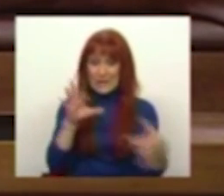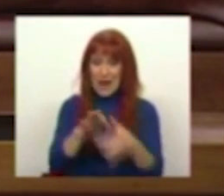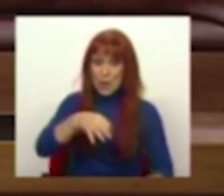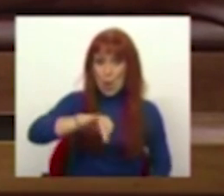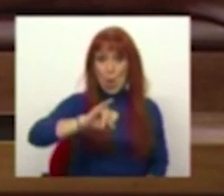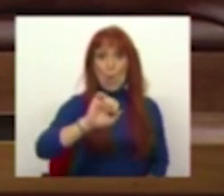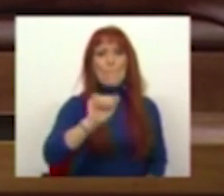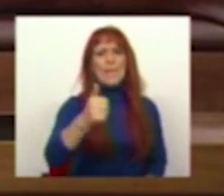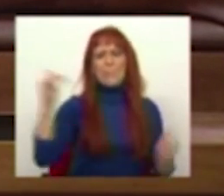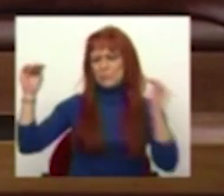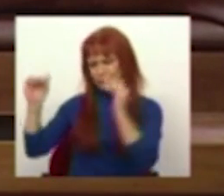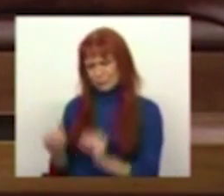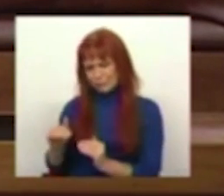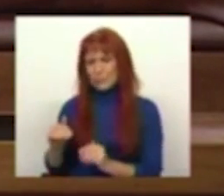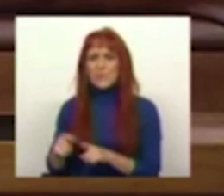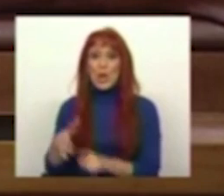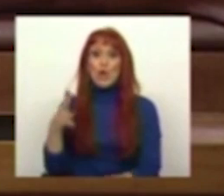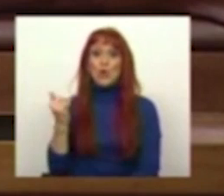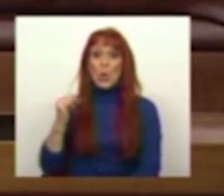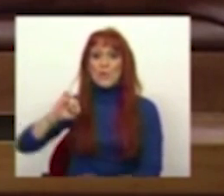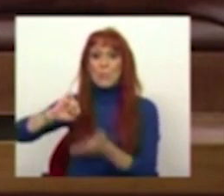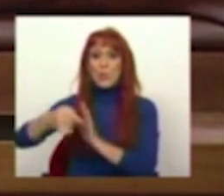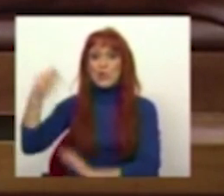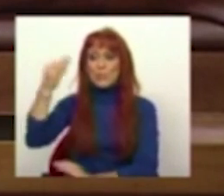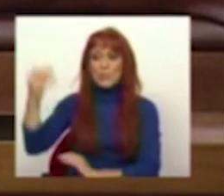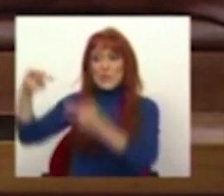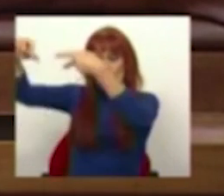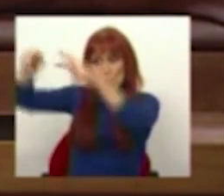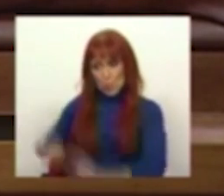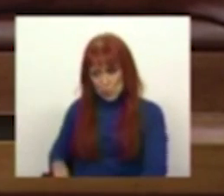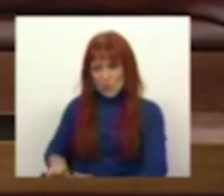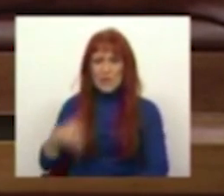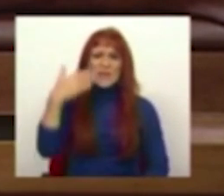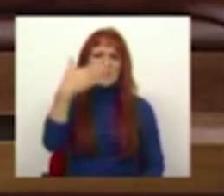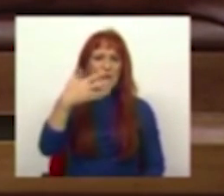bruto caiu mais de 12 pontos percentuais, de